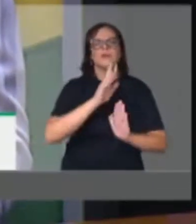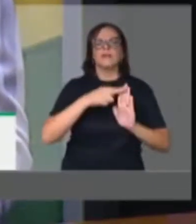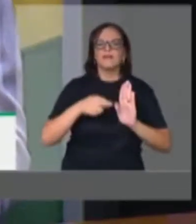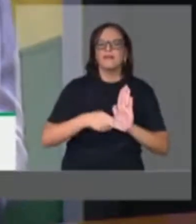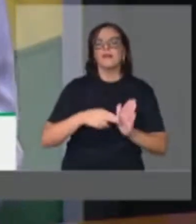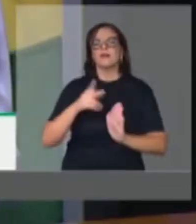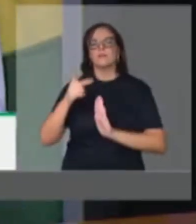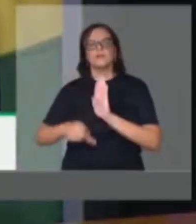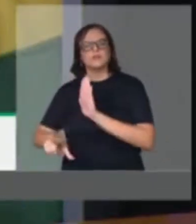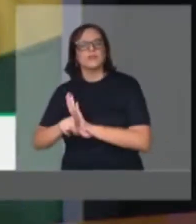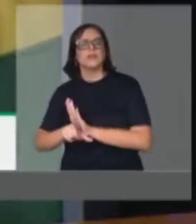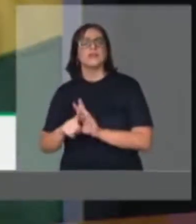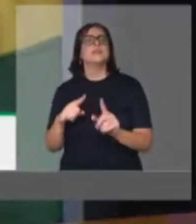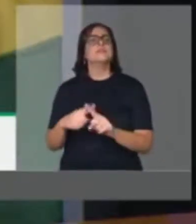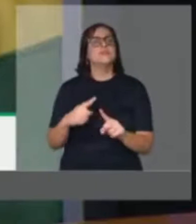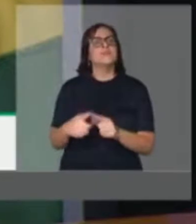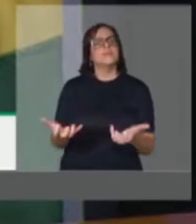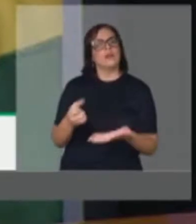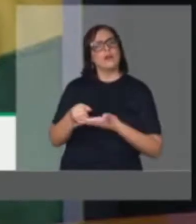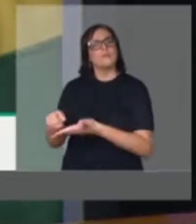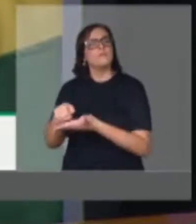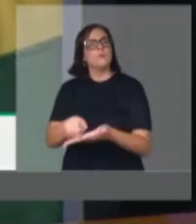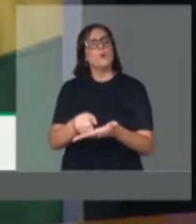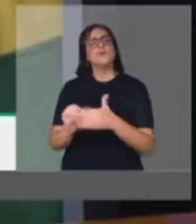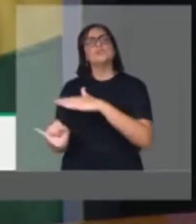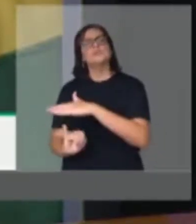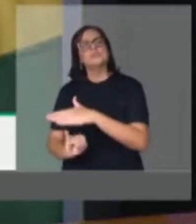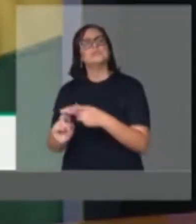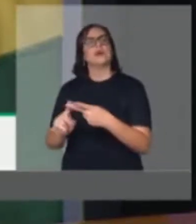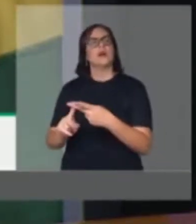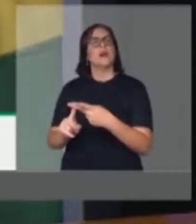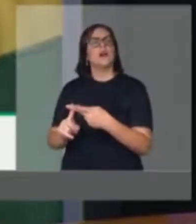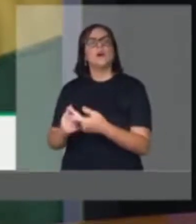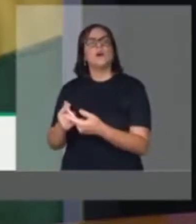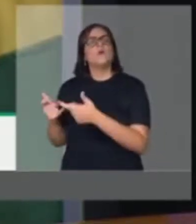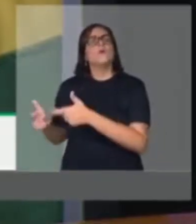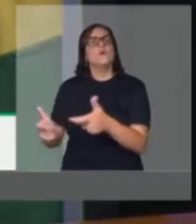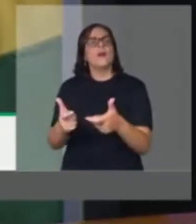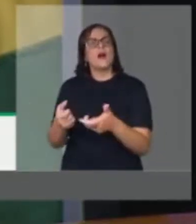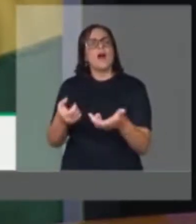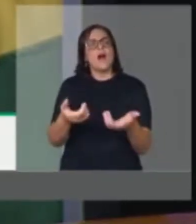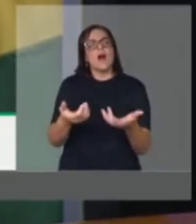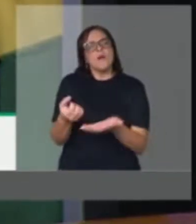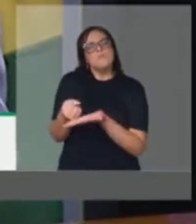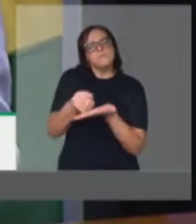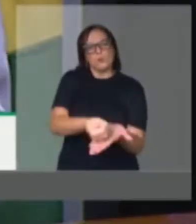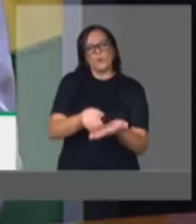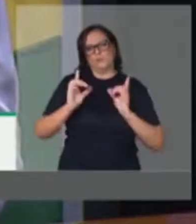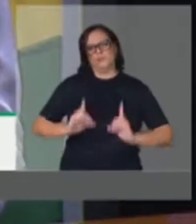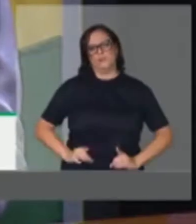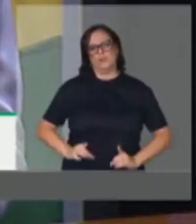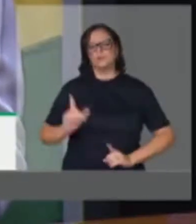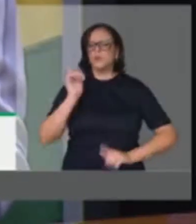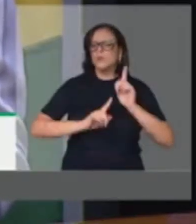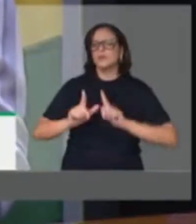das instituições que acolhem essas pessoas realizarem o seu trabalho em muitos municípios a